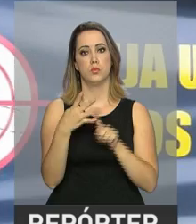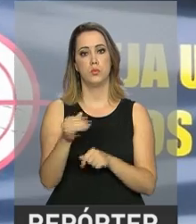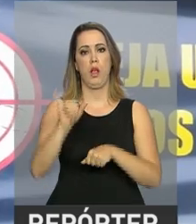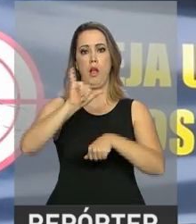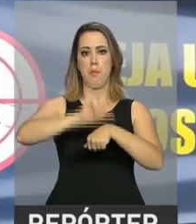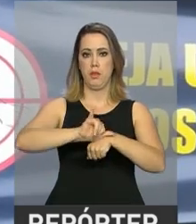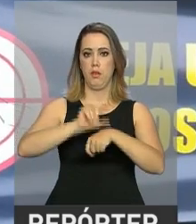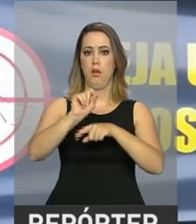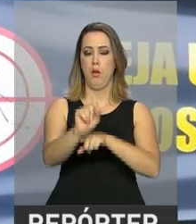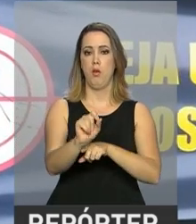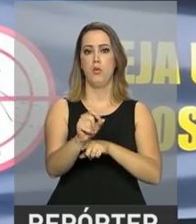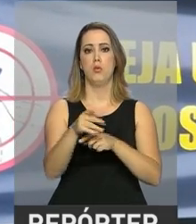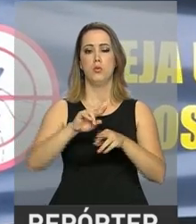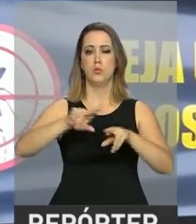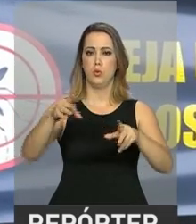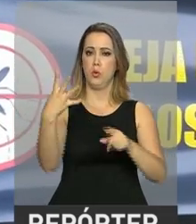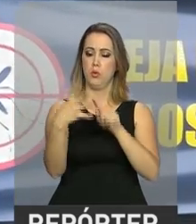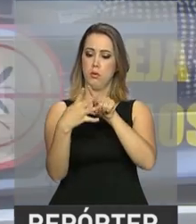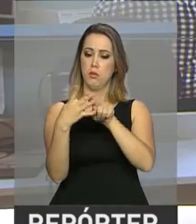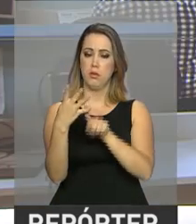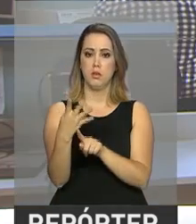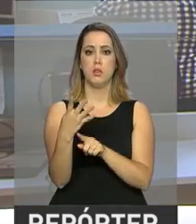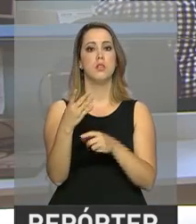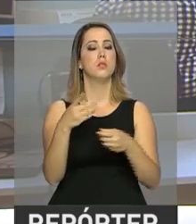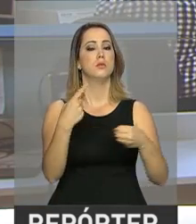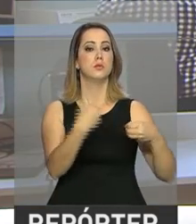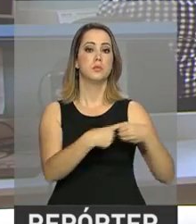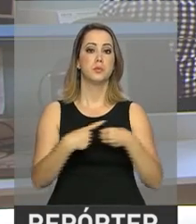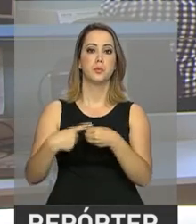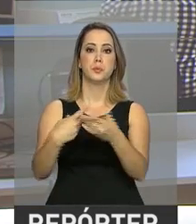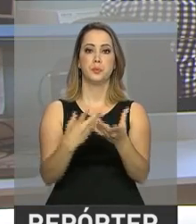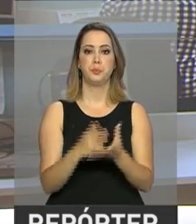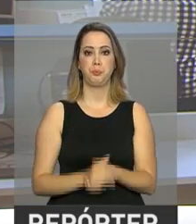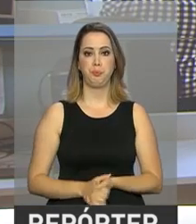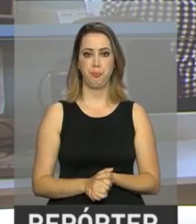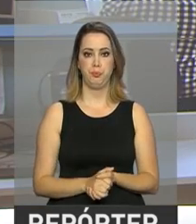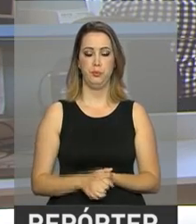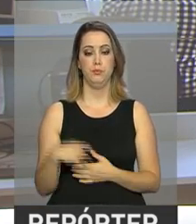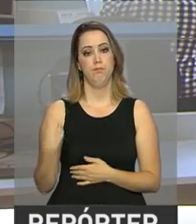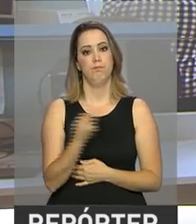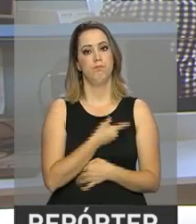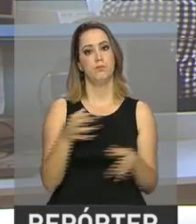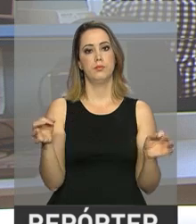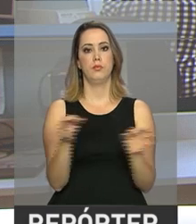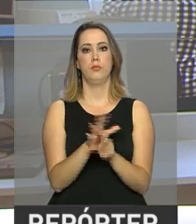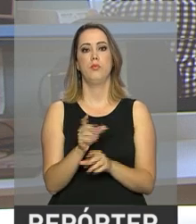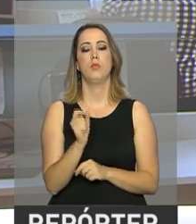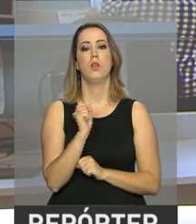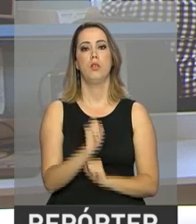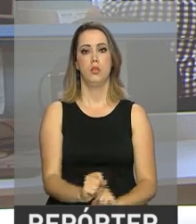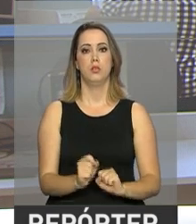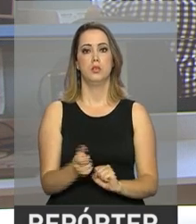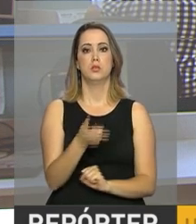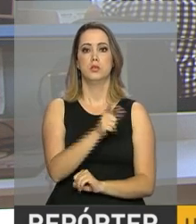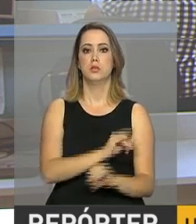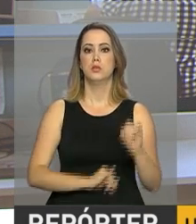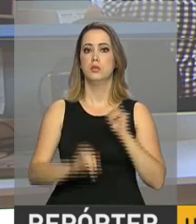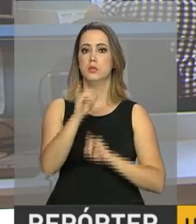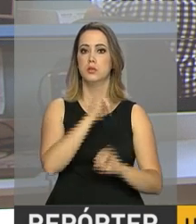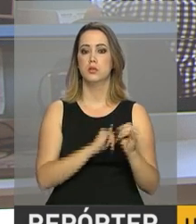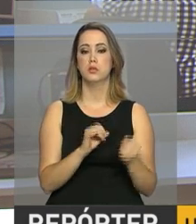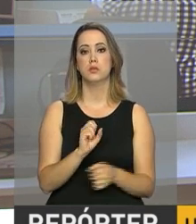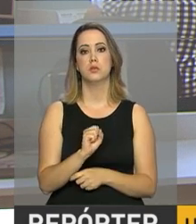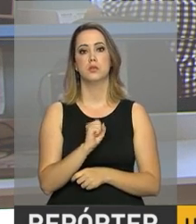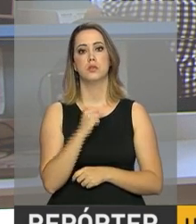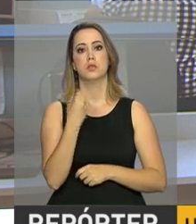Araguaína, Paraíso do Tocantins e Porto Nacional. E nós ficamos por aqui, voltamos a qualquer momento